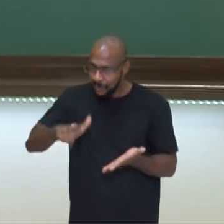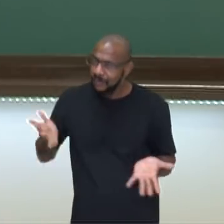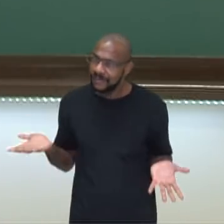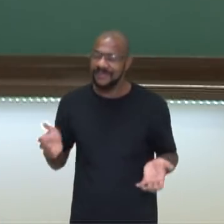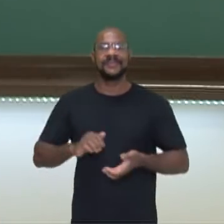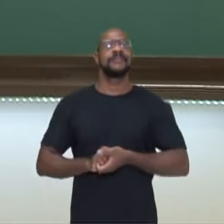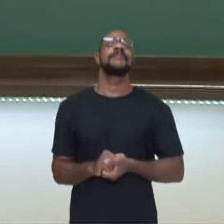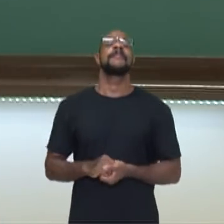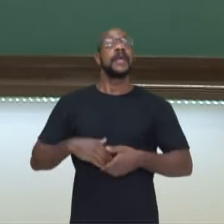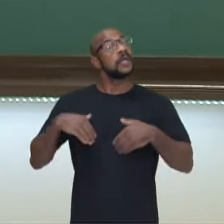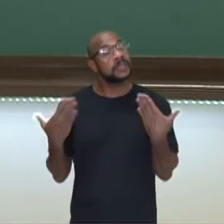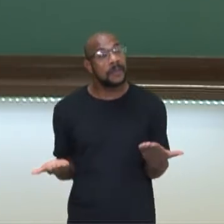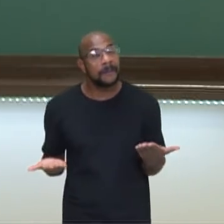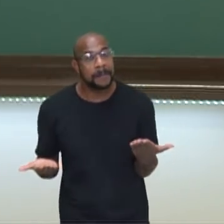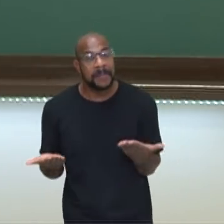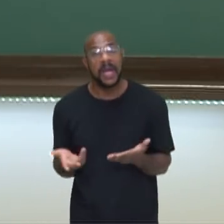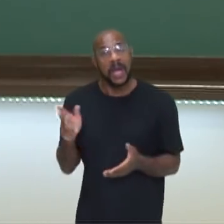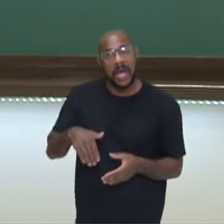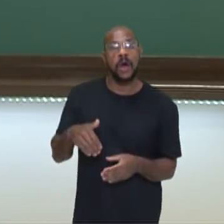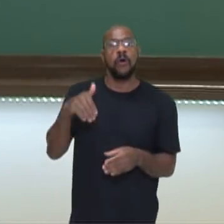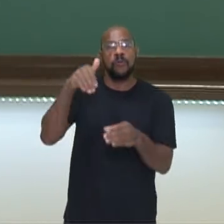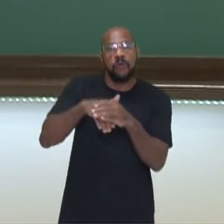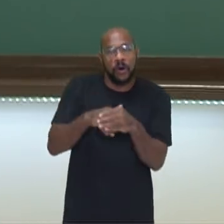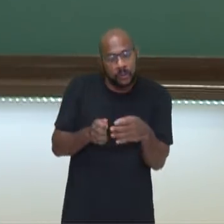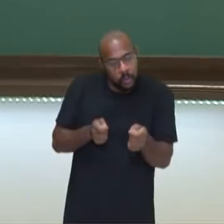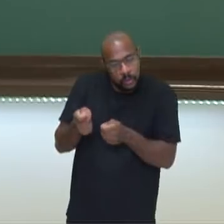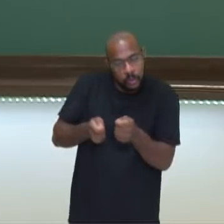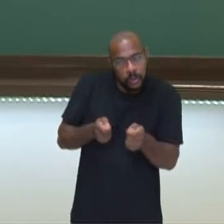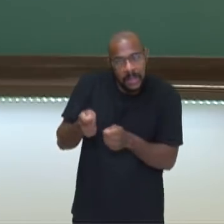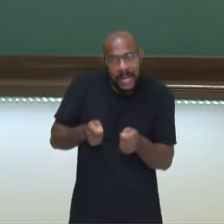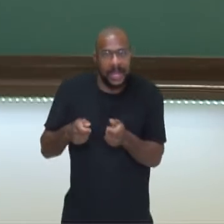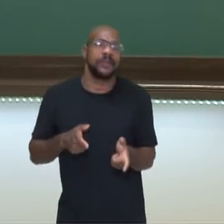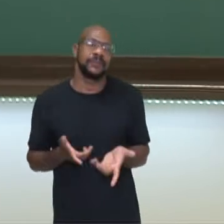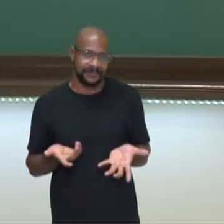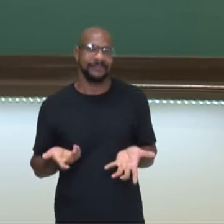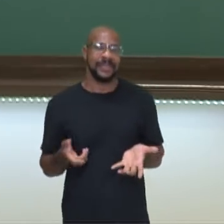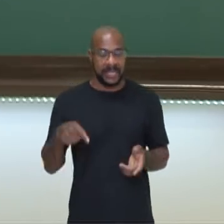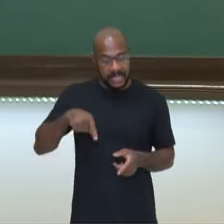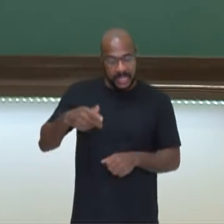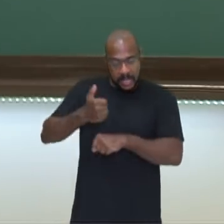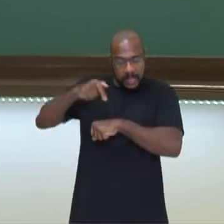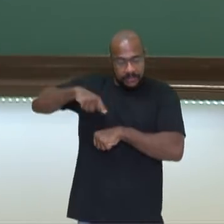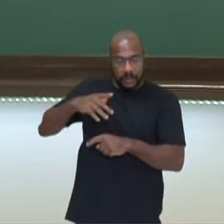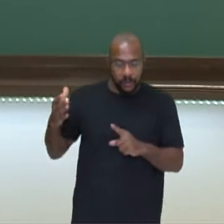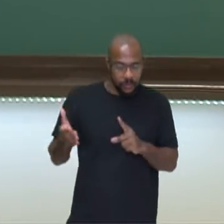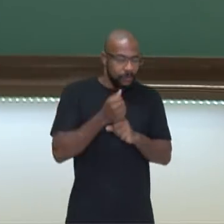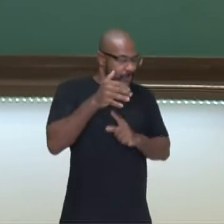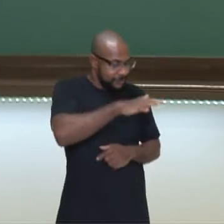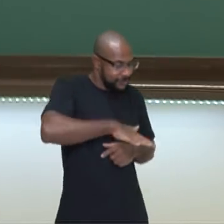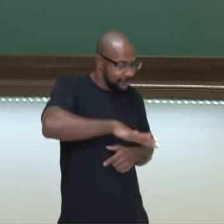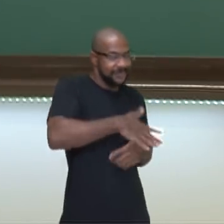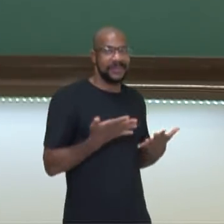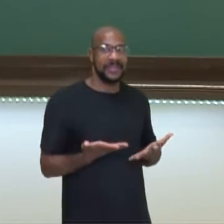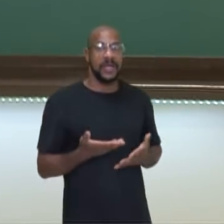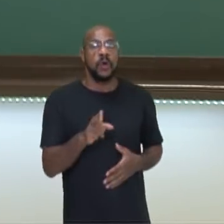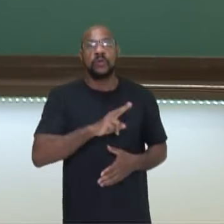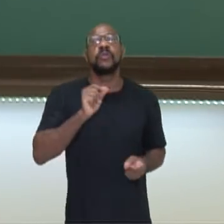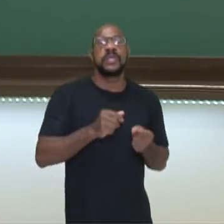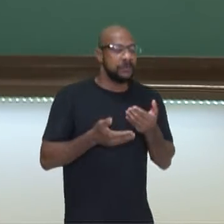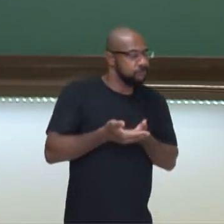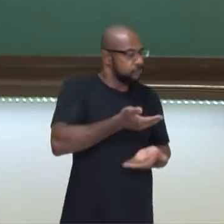Então, voto controlado, guiado, orientado pelo coronel, usando troca de